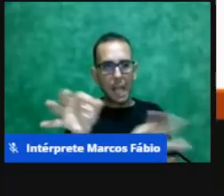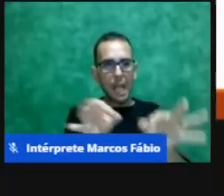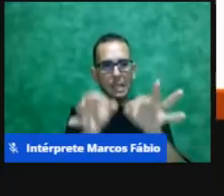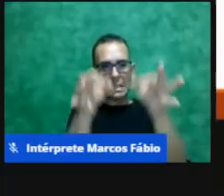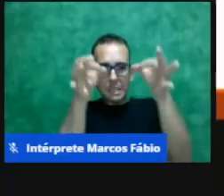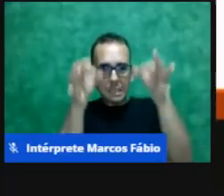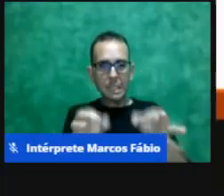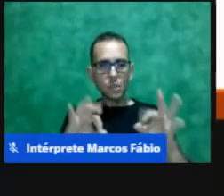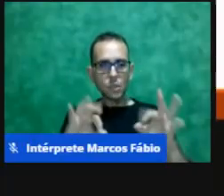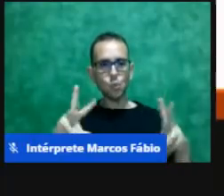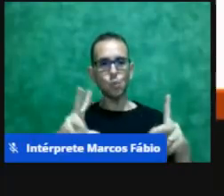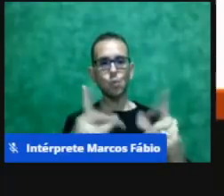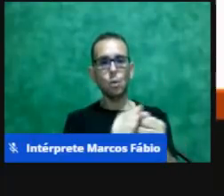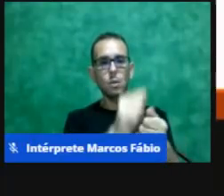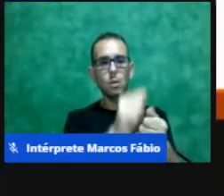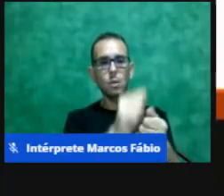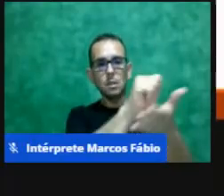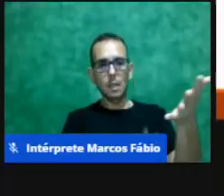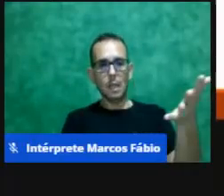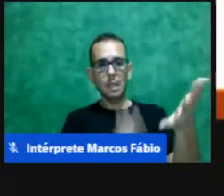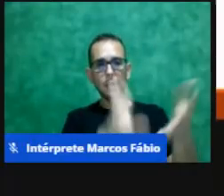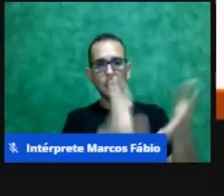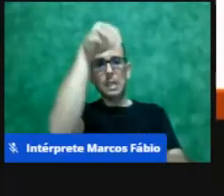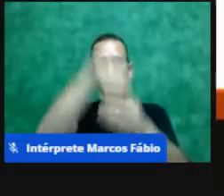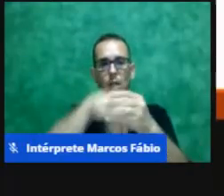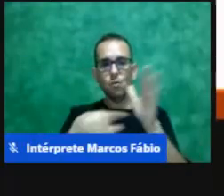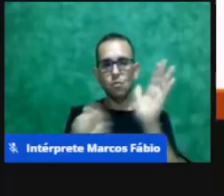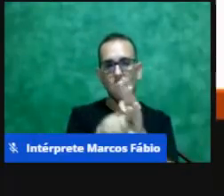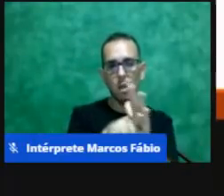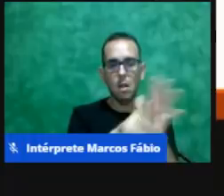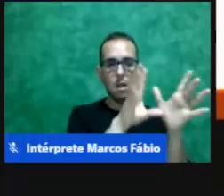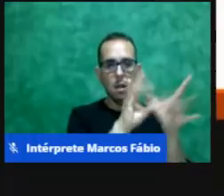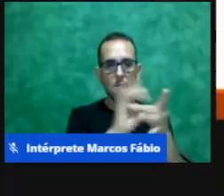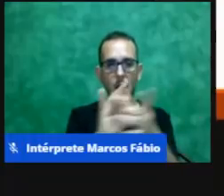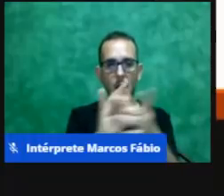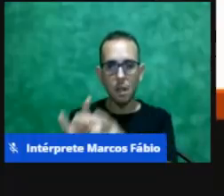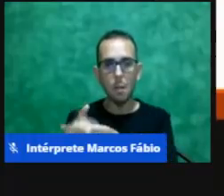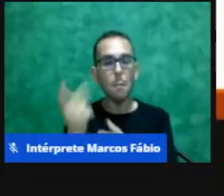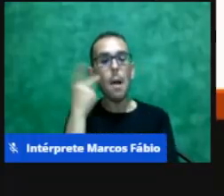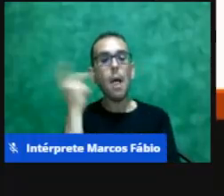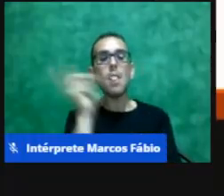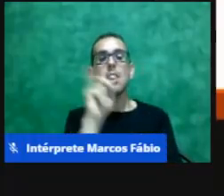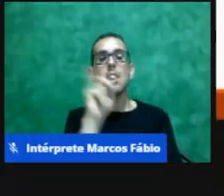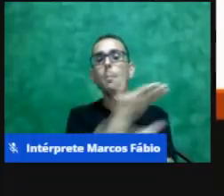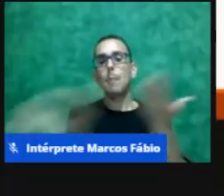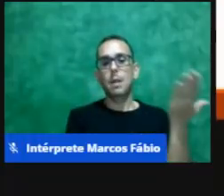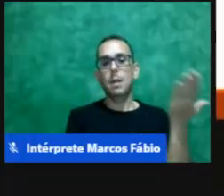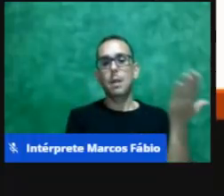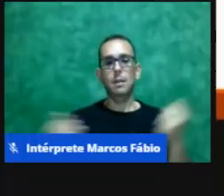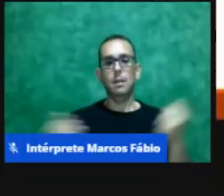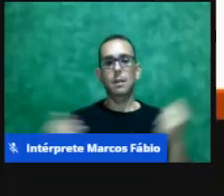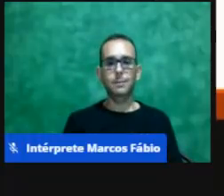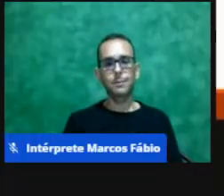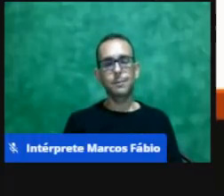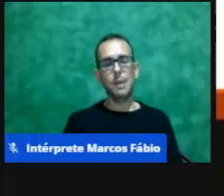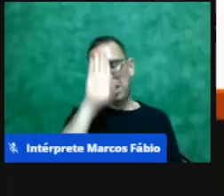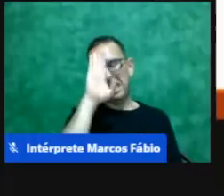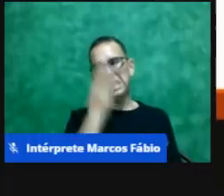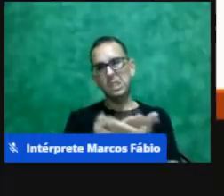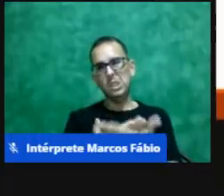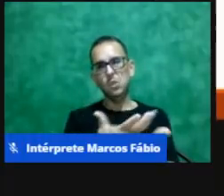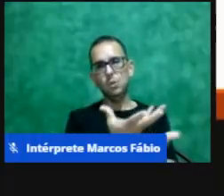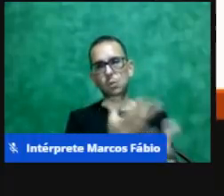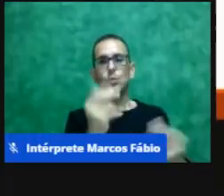essas atividades dentro desse contexto para que eu não me perca, né, basicamente. Eu acredito que seja a realidade de